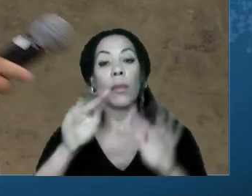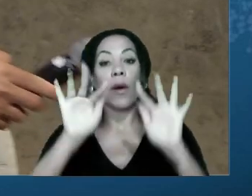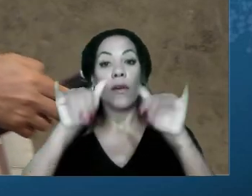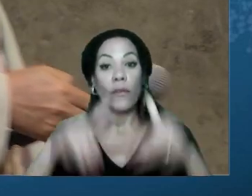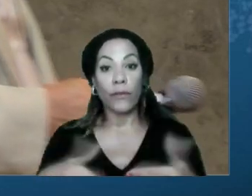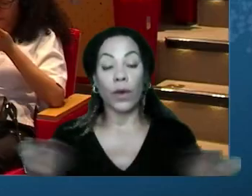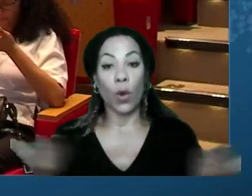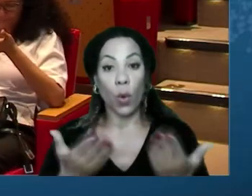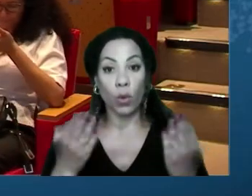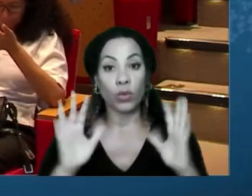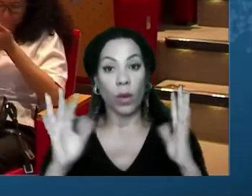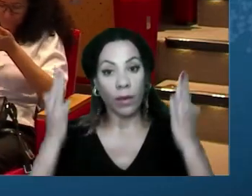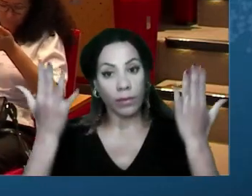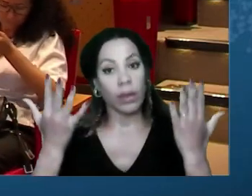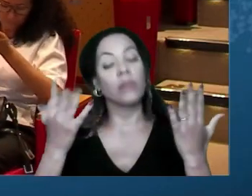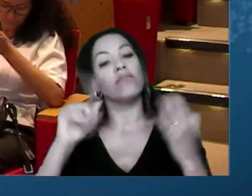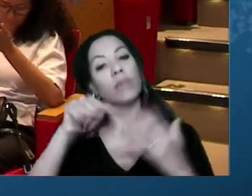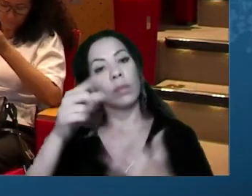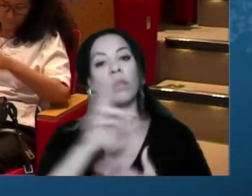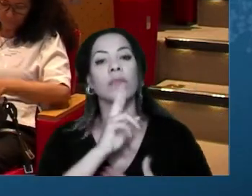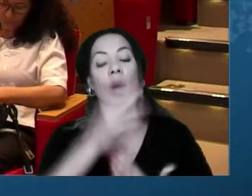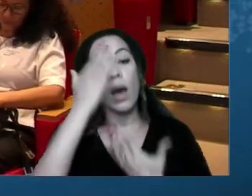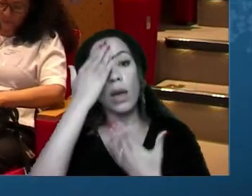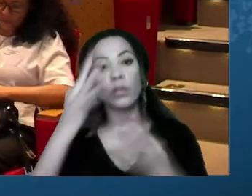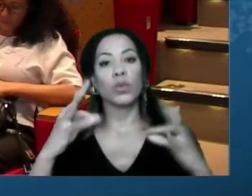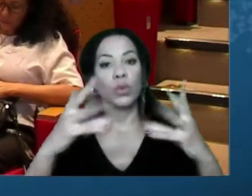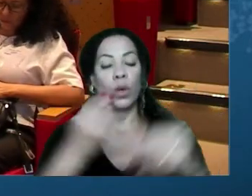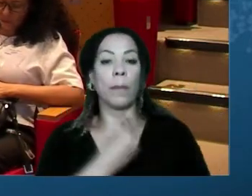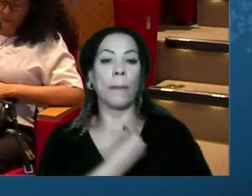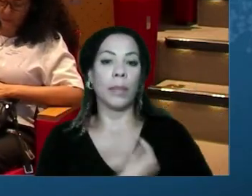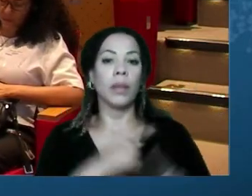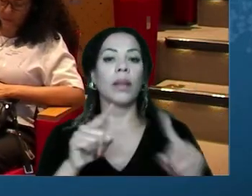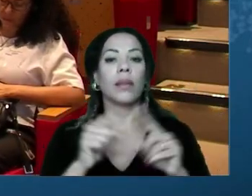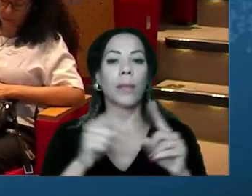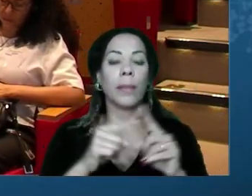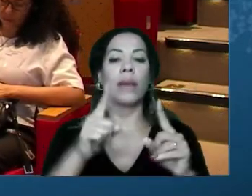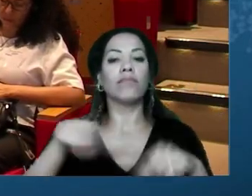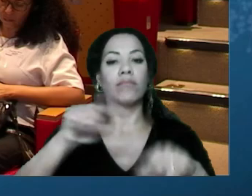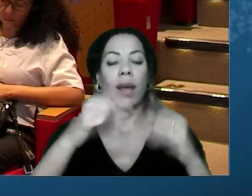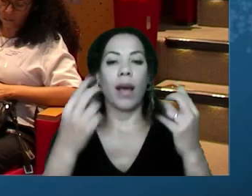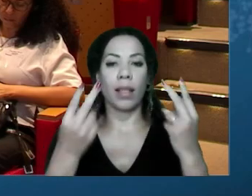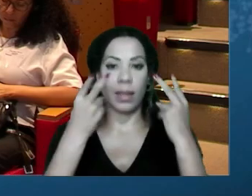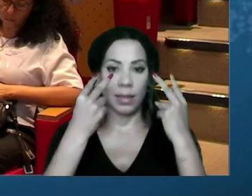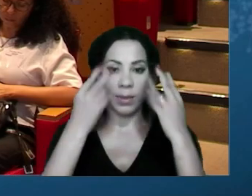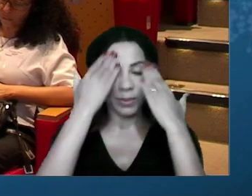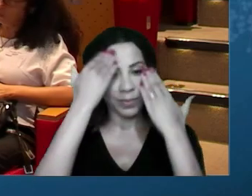dia de hoje. Muito obrigado a todos pela presença e pela atenção.